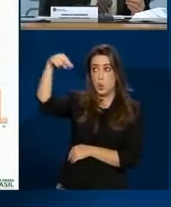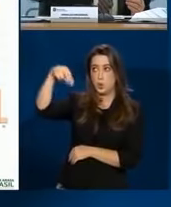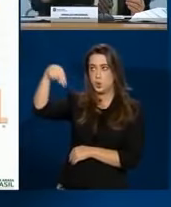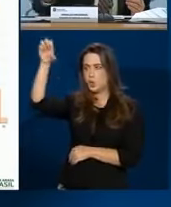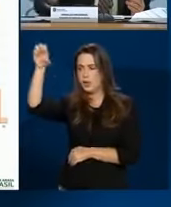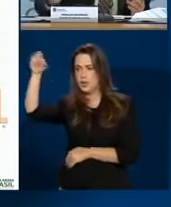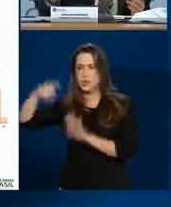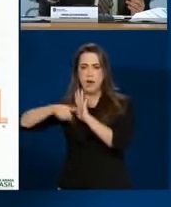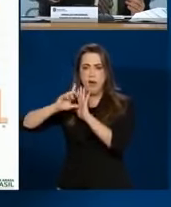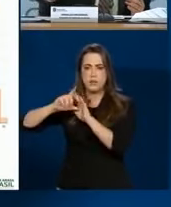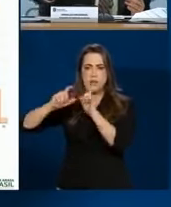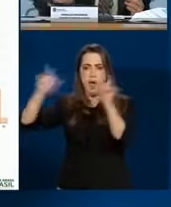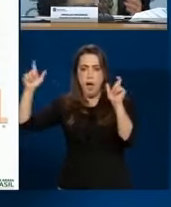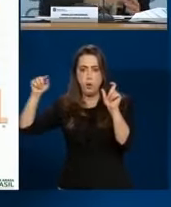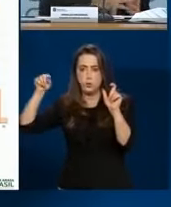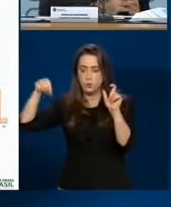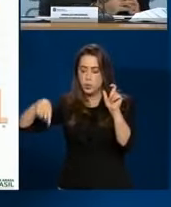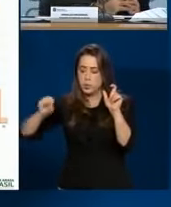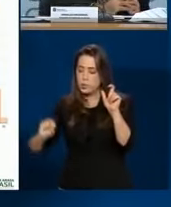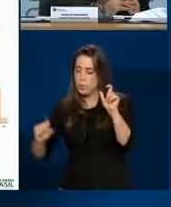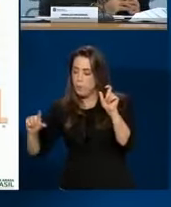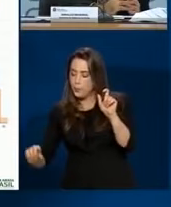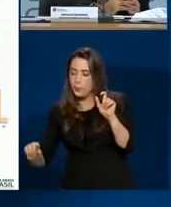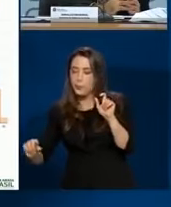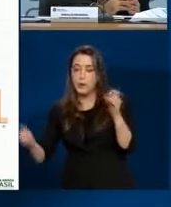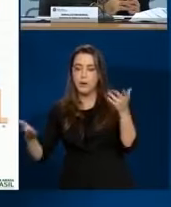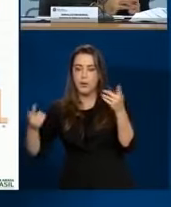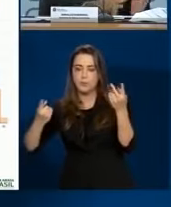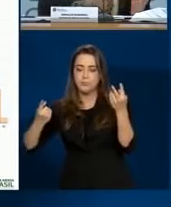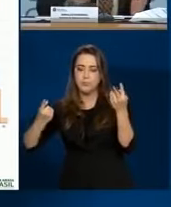bastante elevados, na região sul a gente tinha